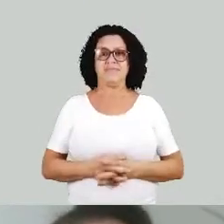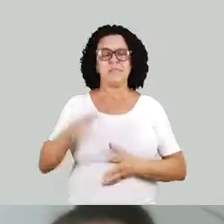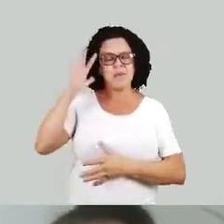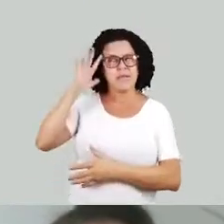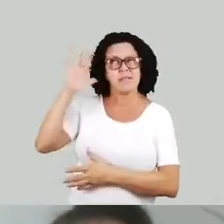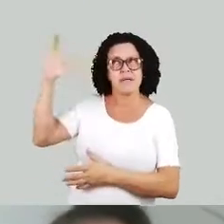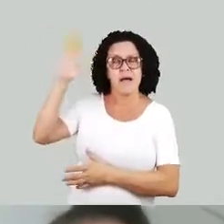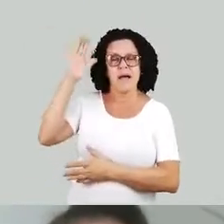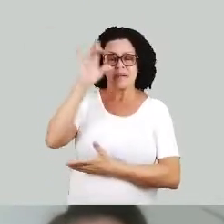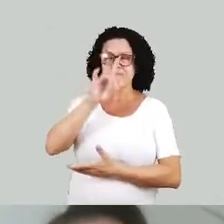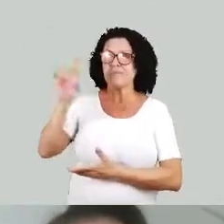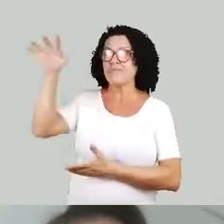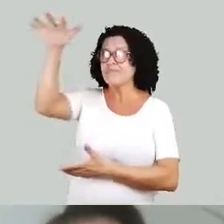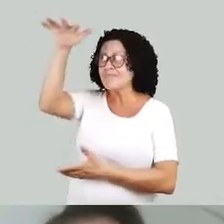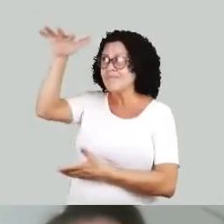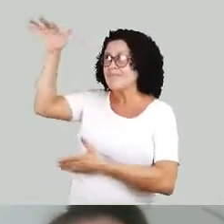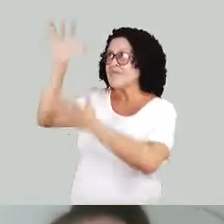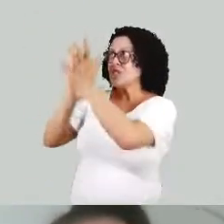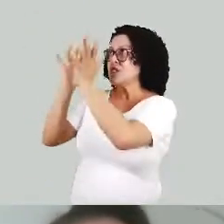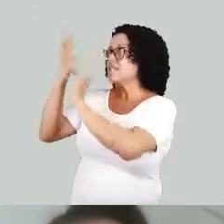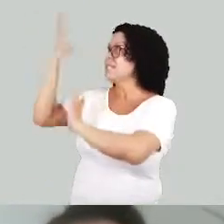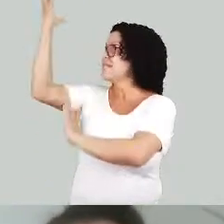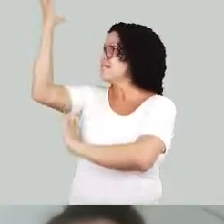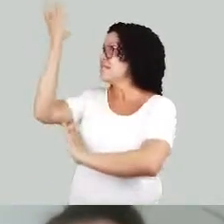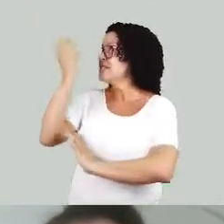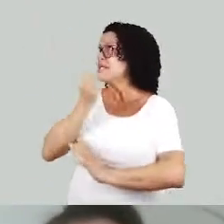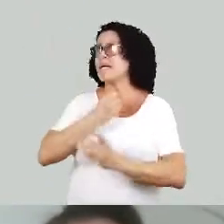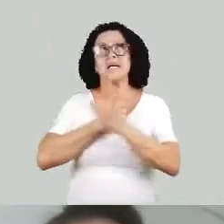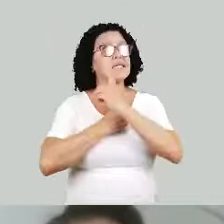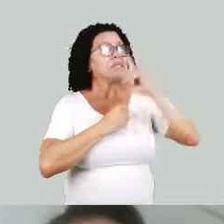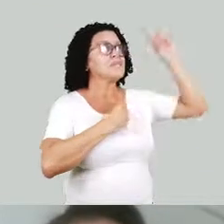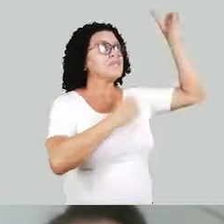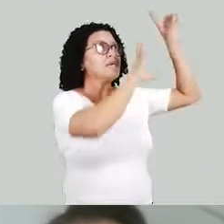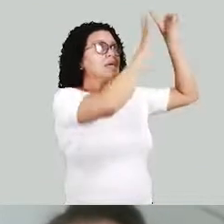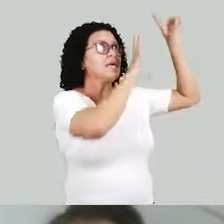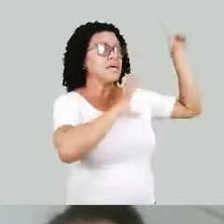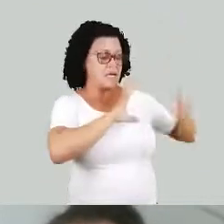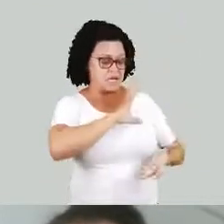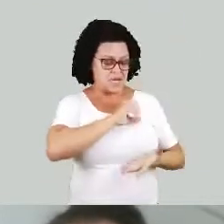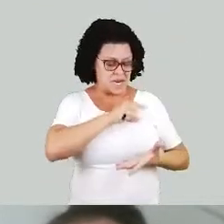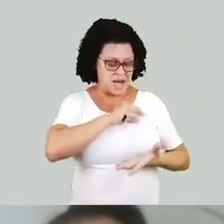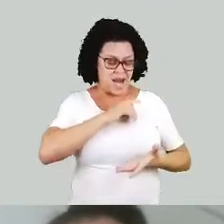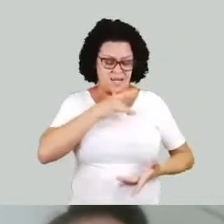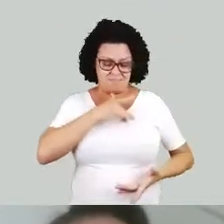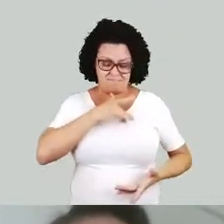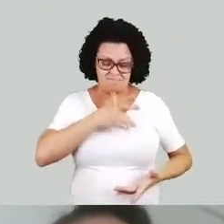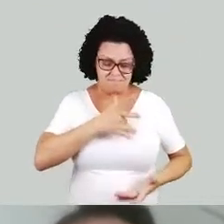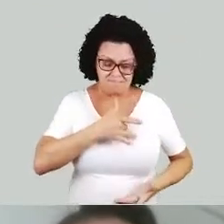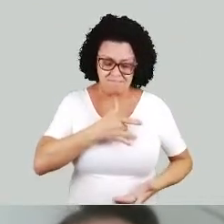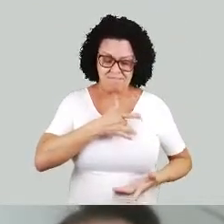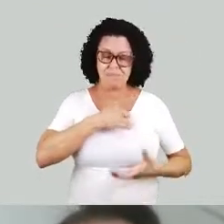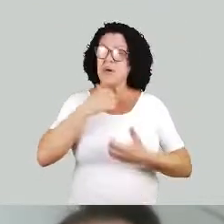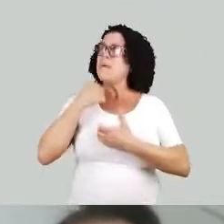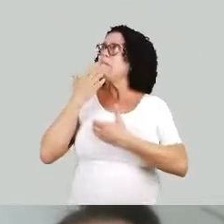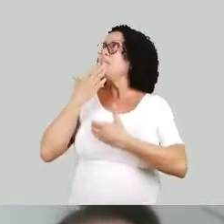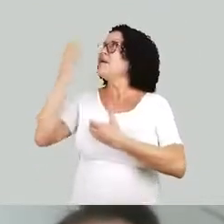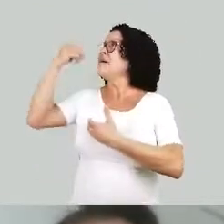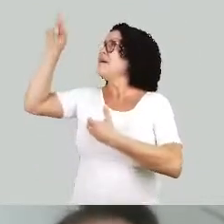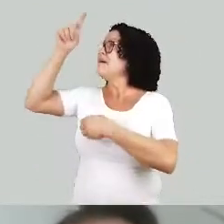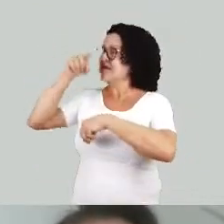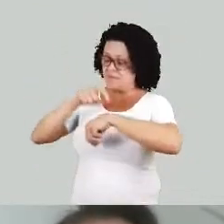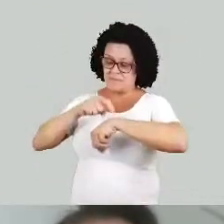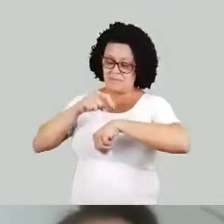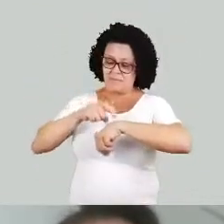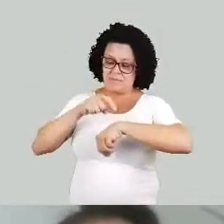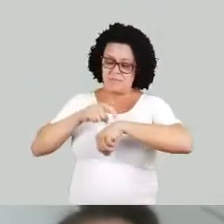elevar o nosso pensamento ao Mestre. Amado Deus, Pai de infinito amor e misericórdia, te pedimos nesse